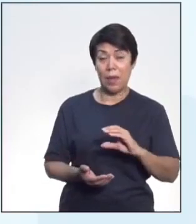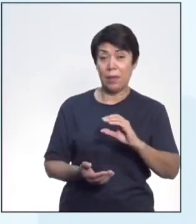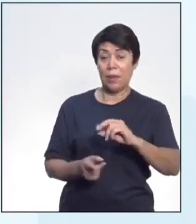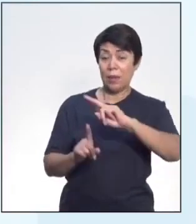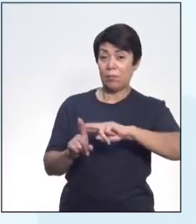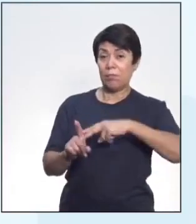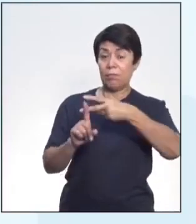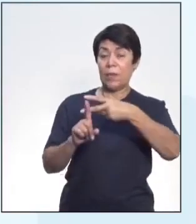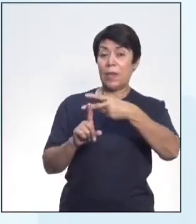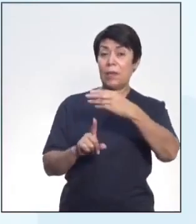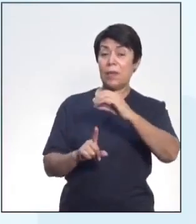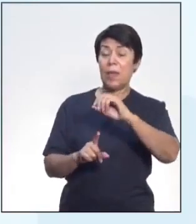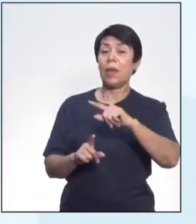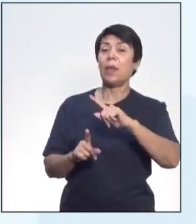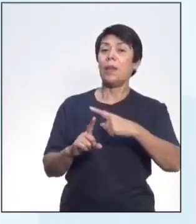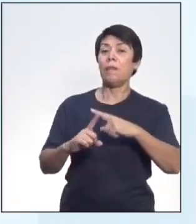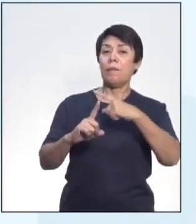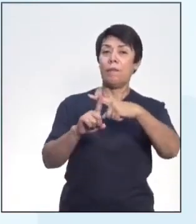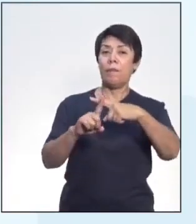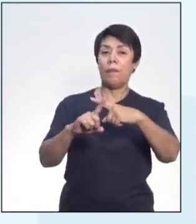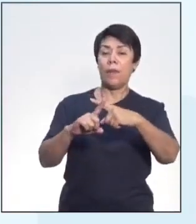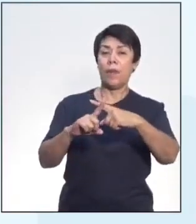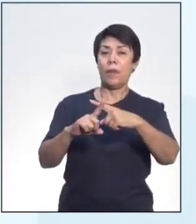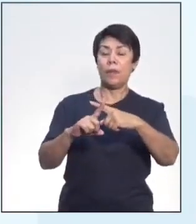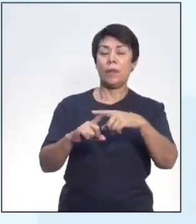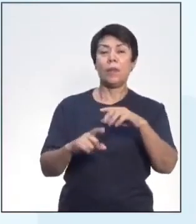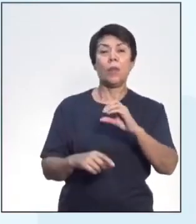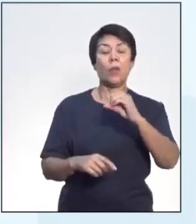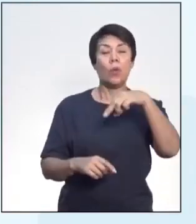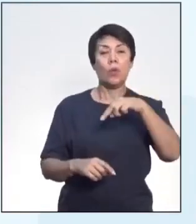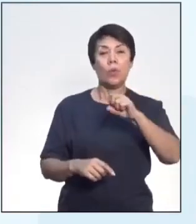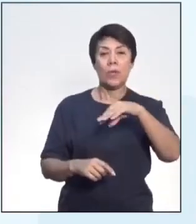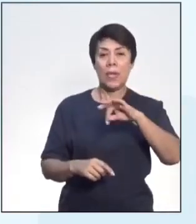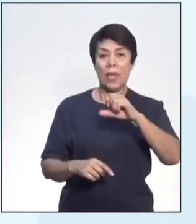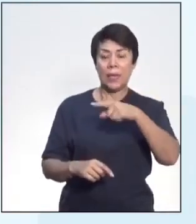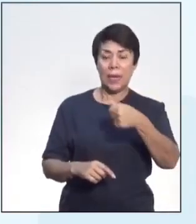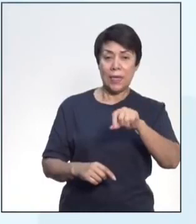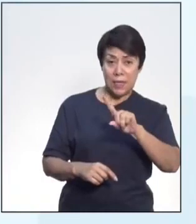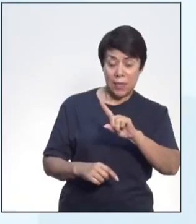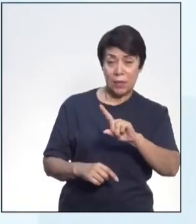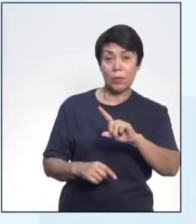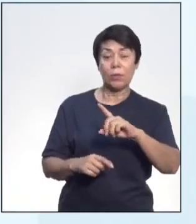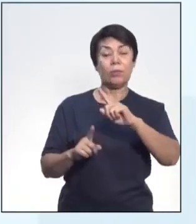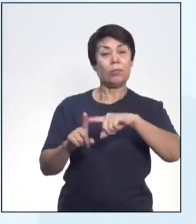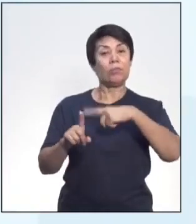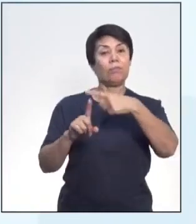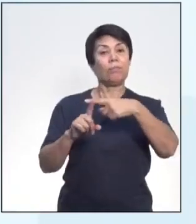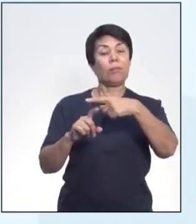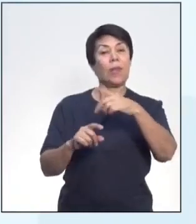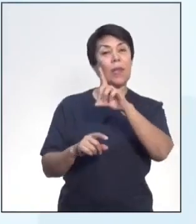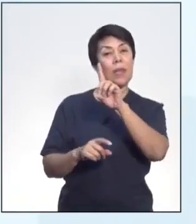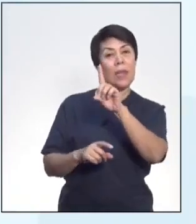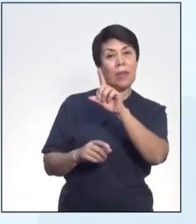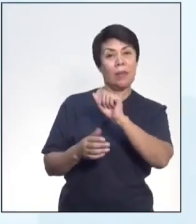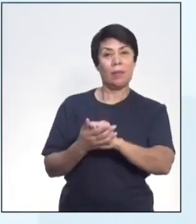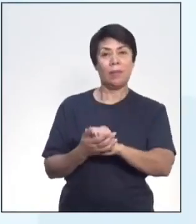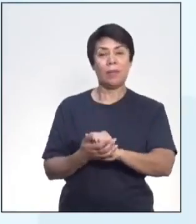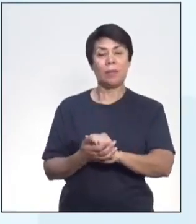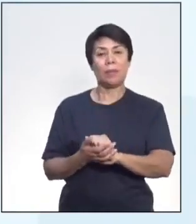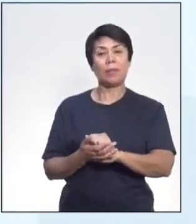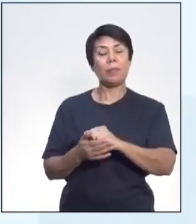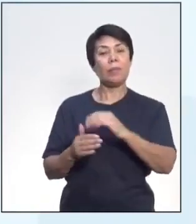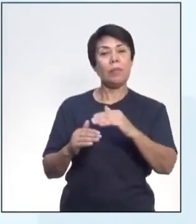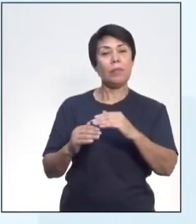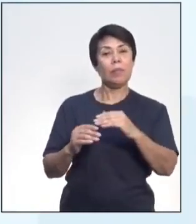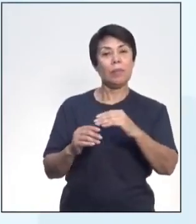elevado ao Czinho, que multiplica a concentração do meu componente D elevado ao Dzinho